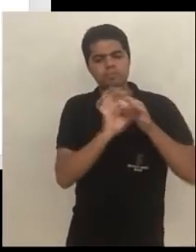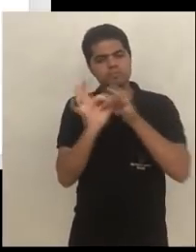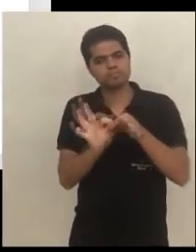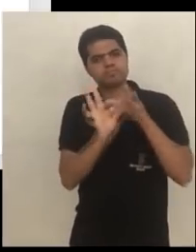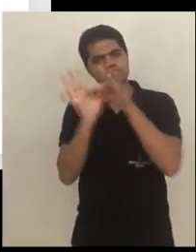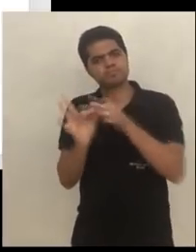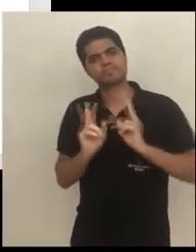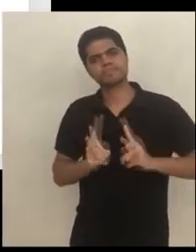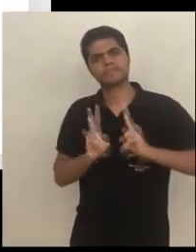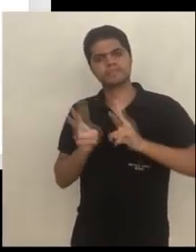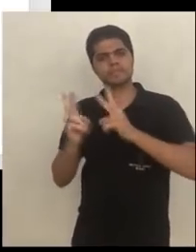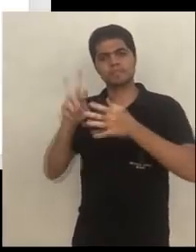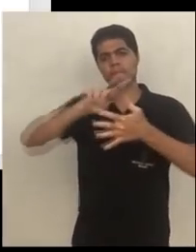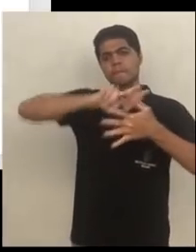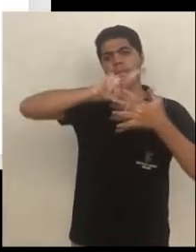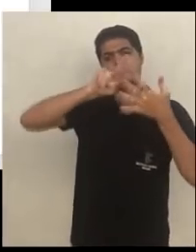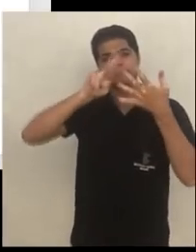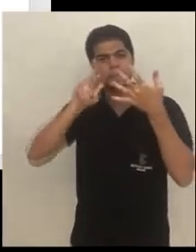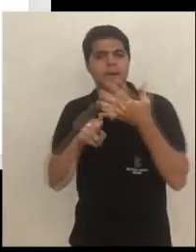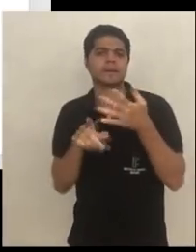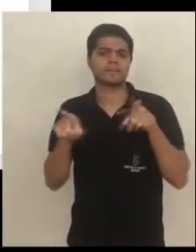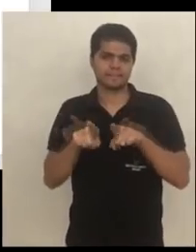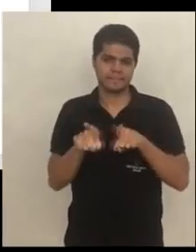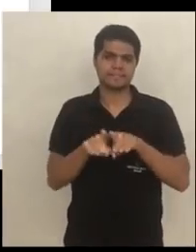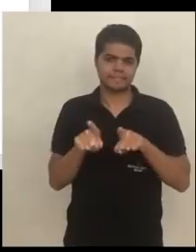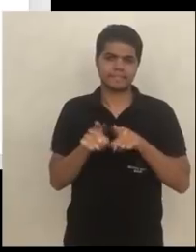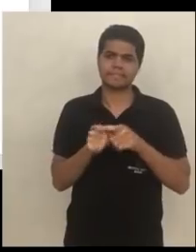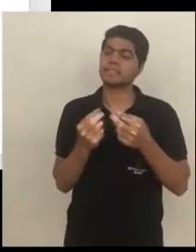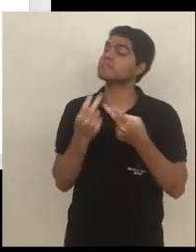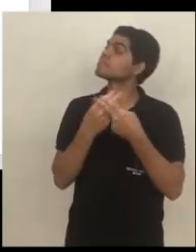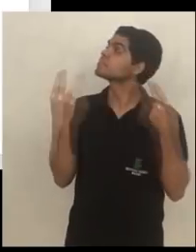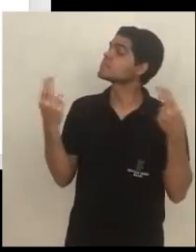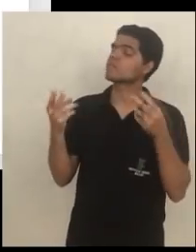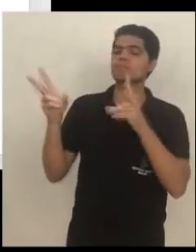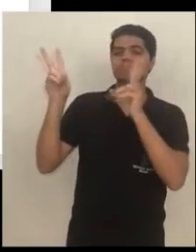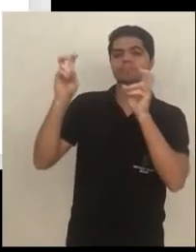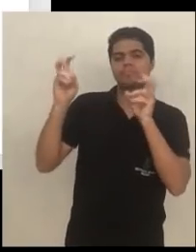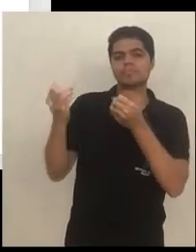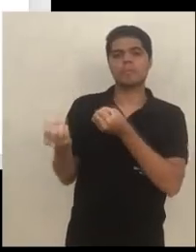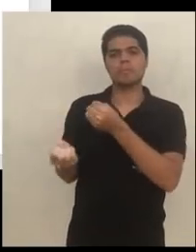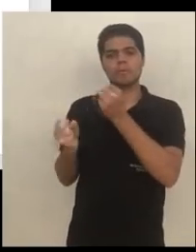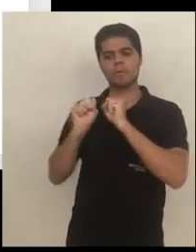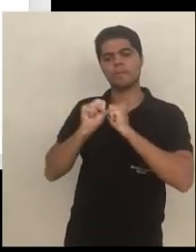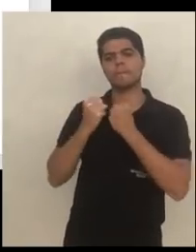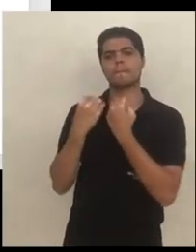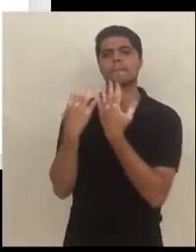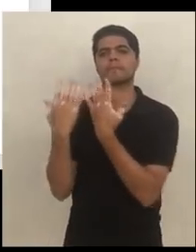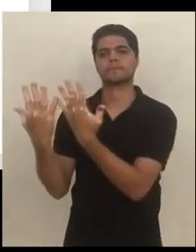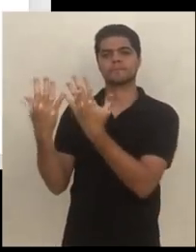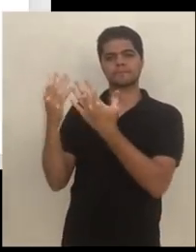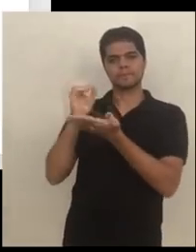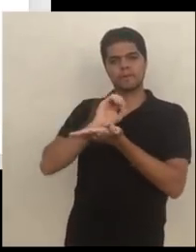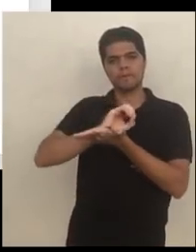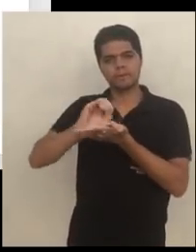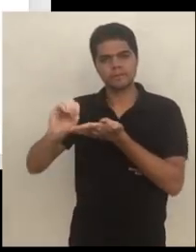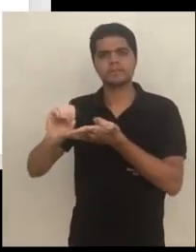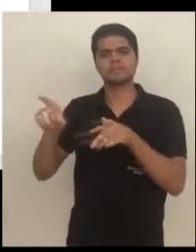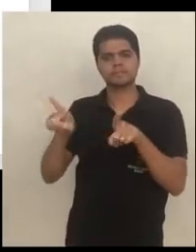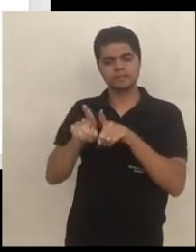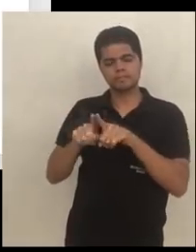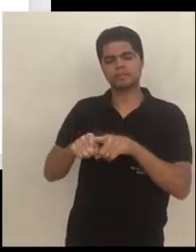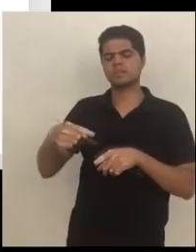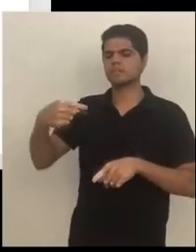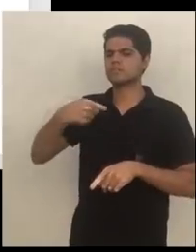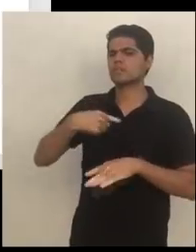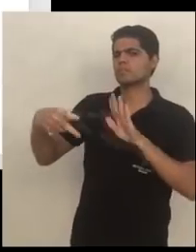tem mais concretos sobre a produção orgânica, Senar, o Instituto Viverde, que eu faço parte, que hoje é a cadeira que